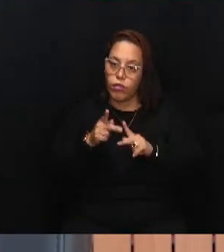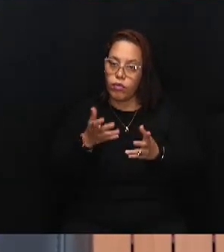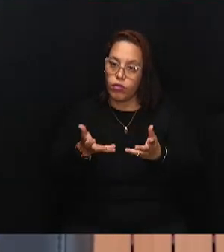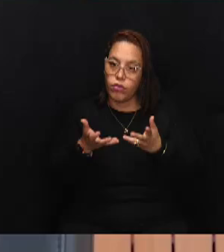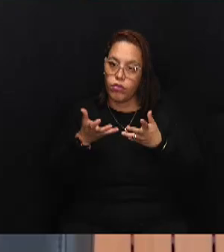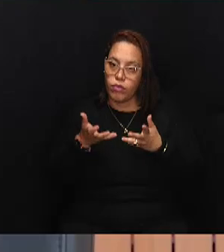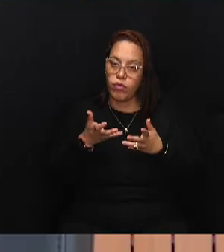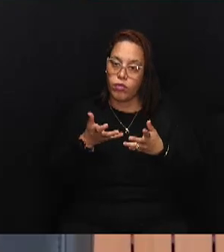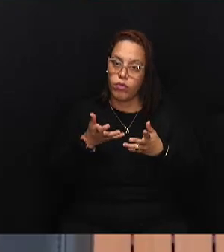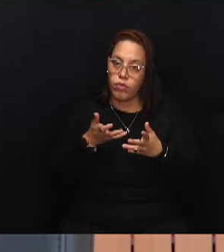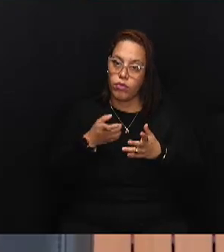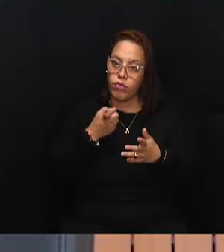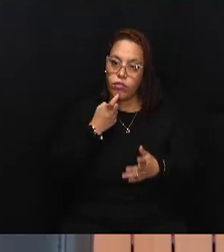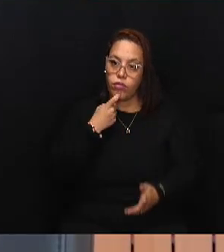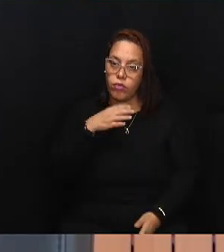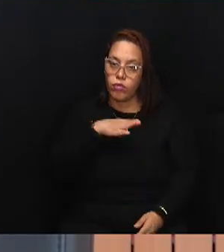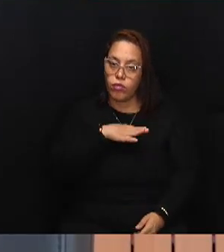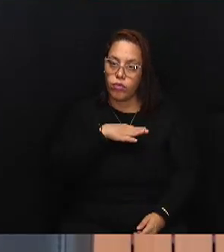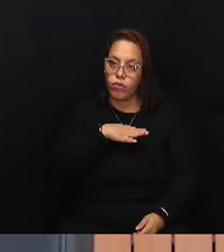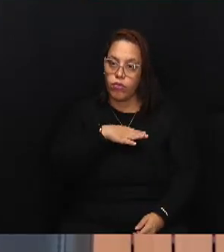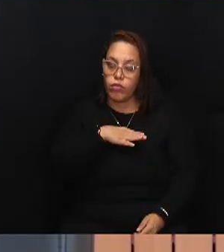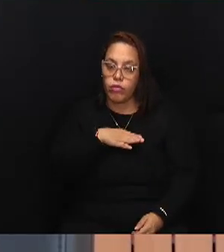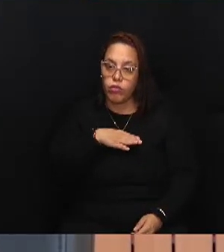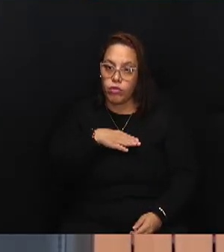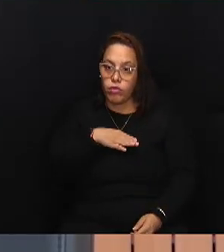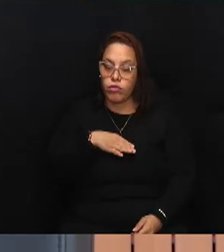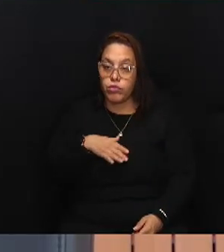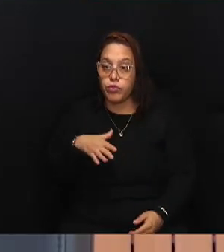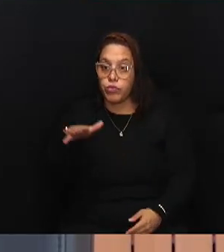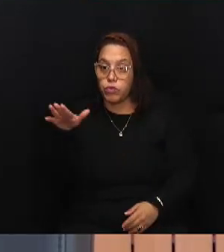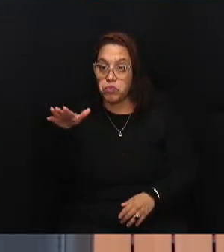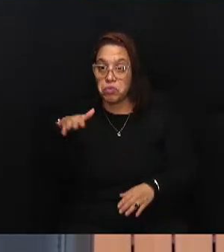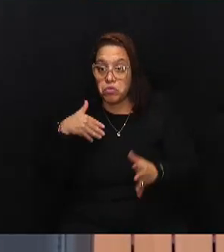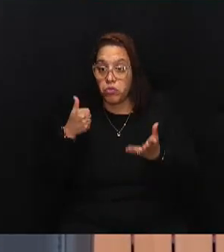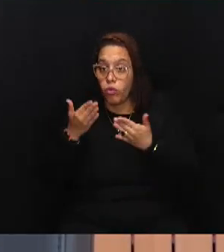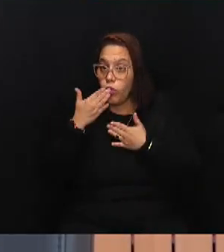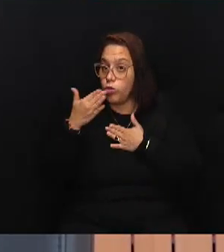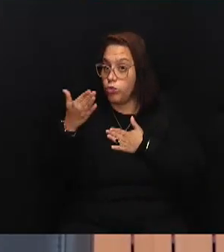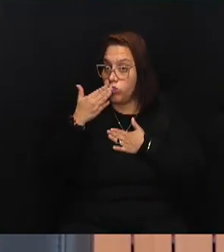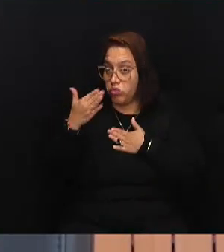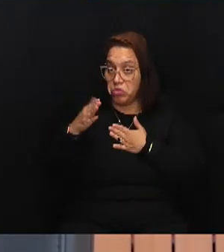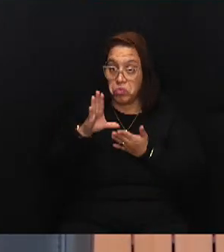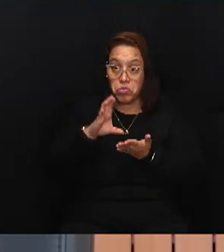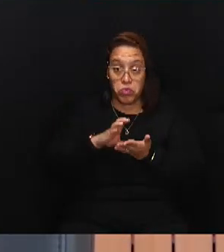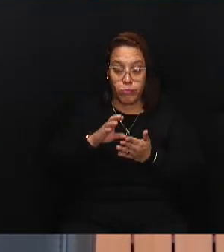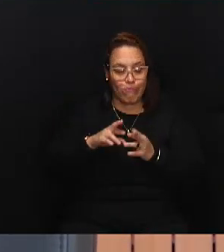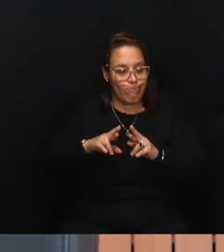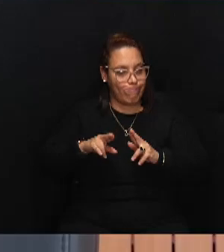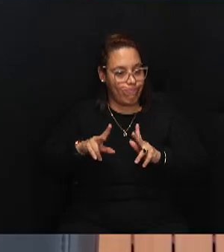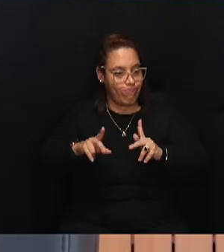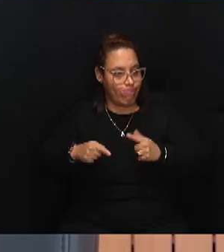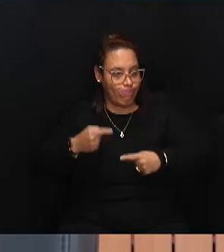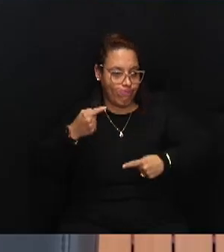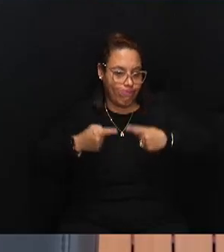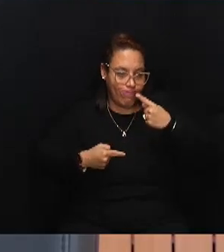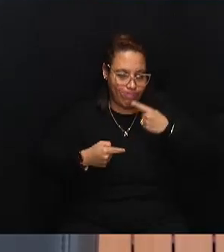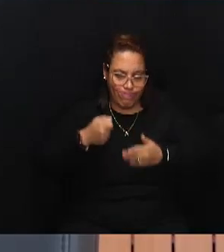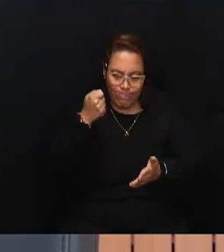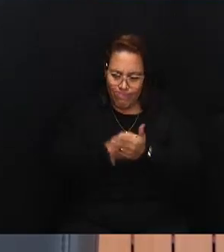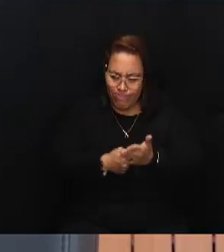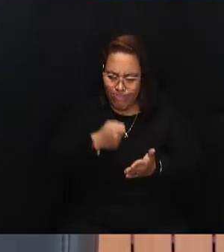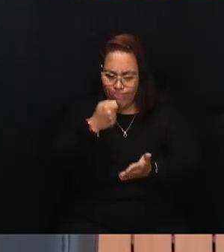querendo para o município de Campinas e que vem de solicitações. E o Conselho tem feito várias lutas e lutado